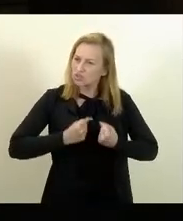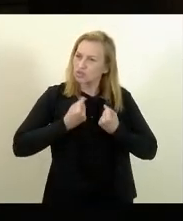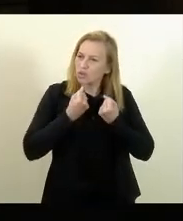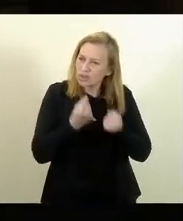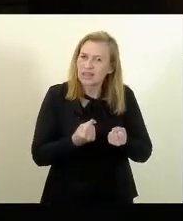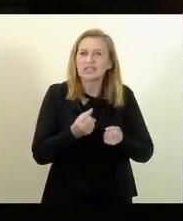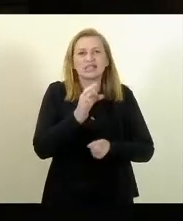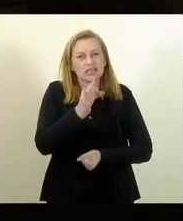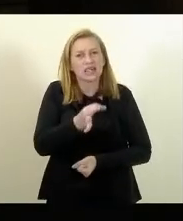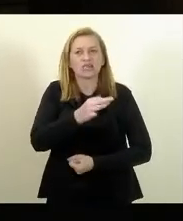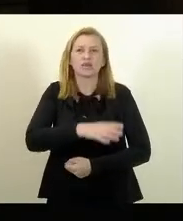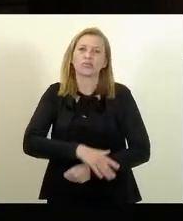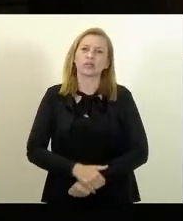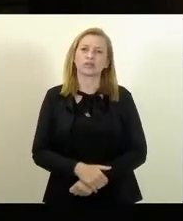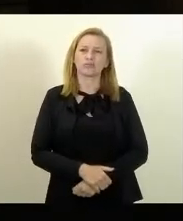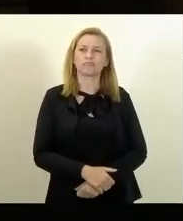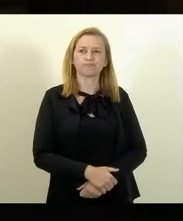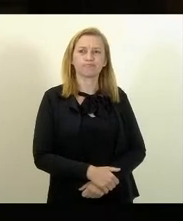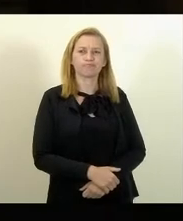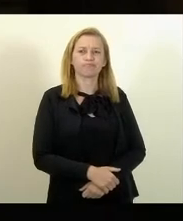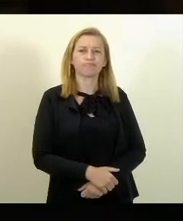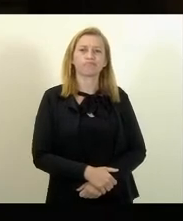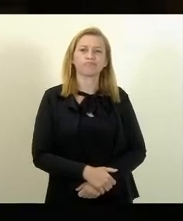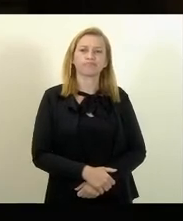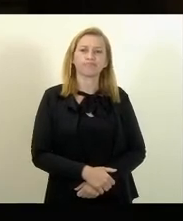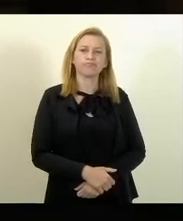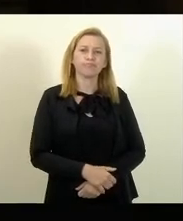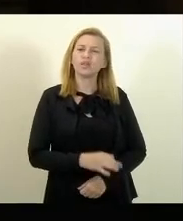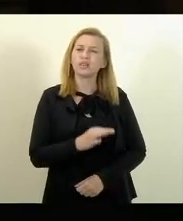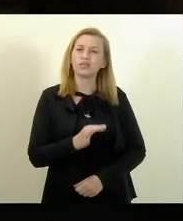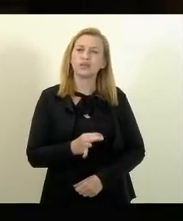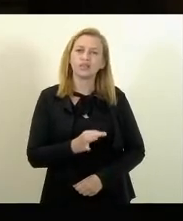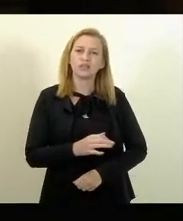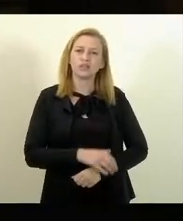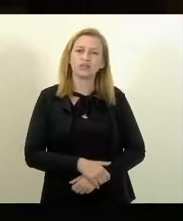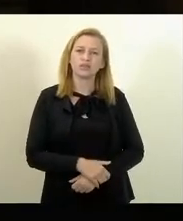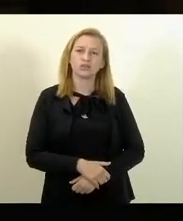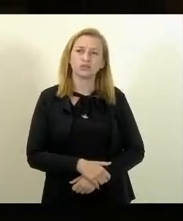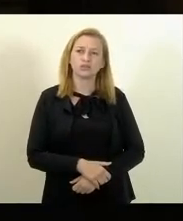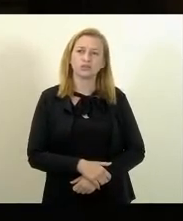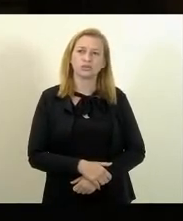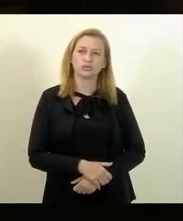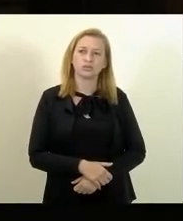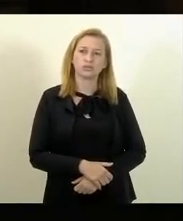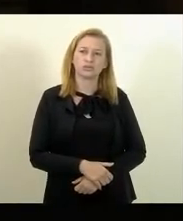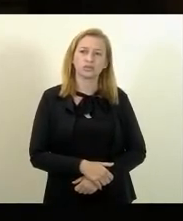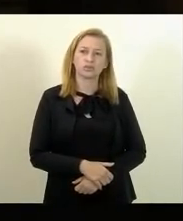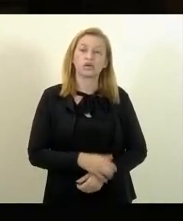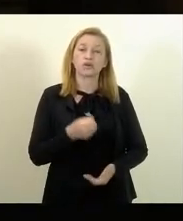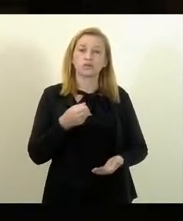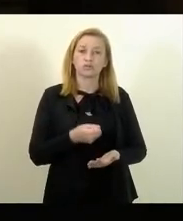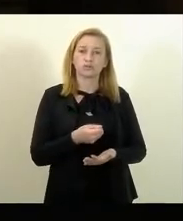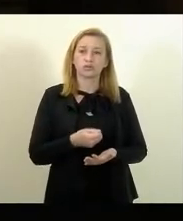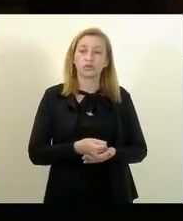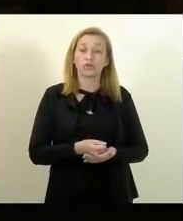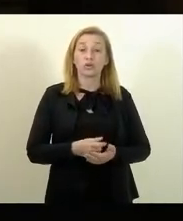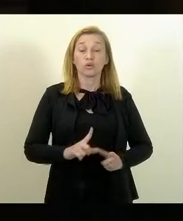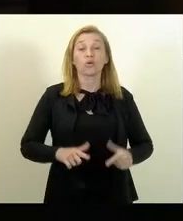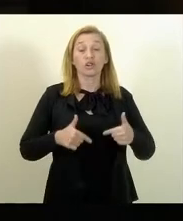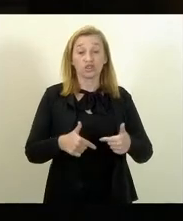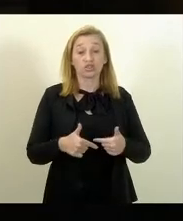fato para valer com a legitimidade e autoridade de um